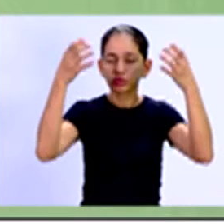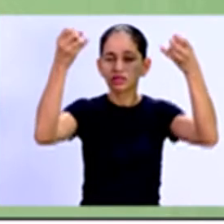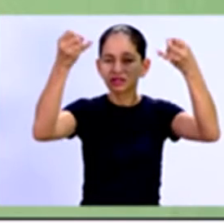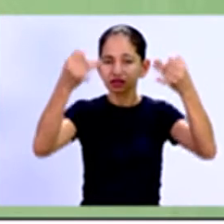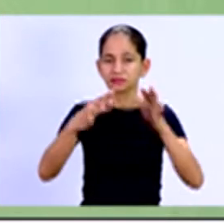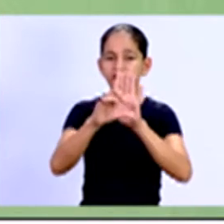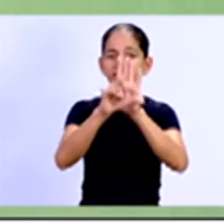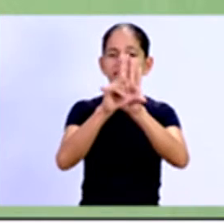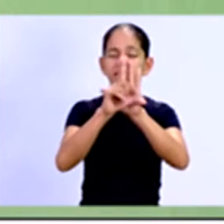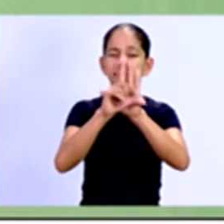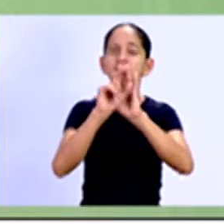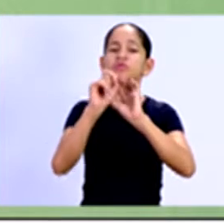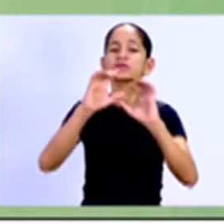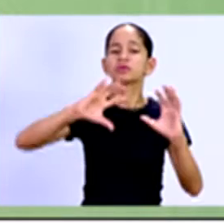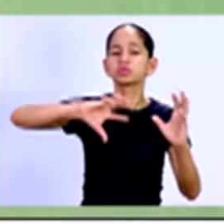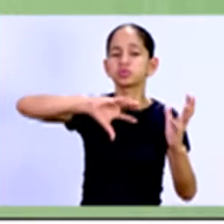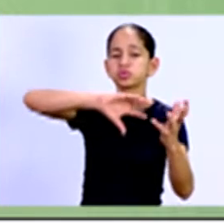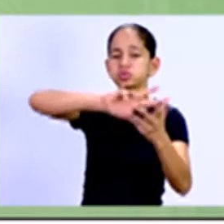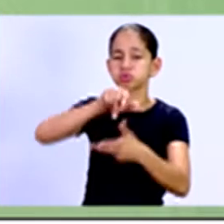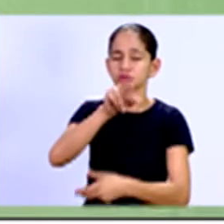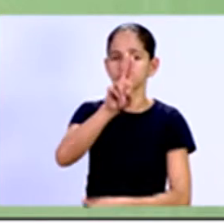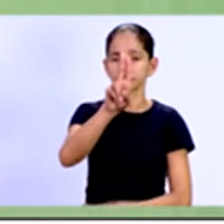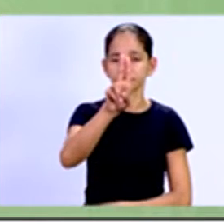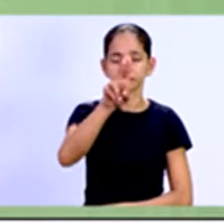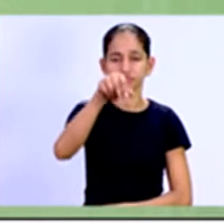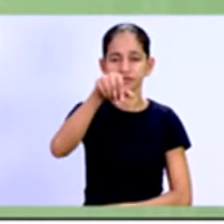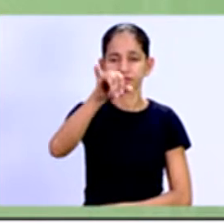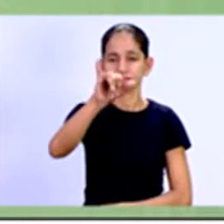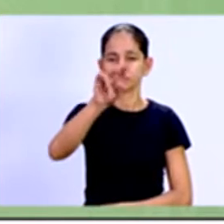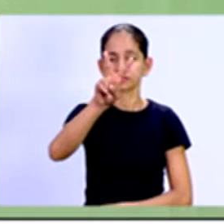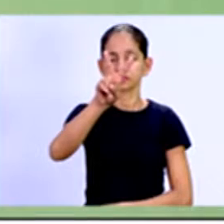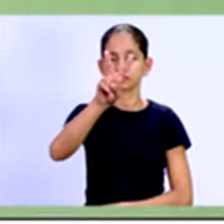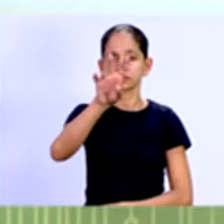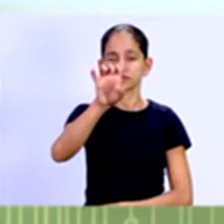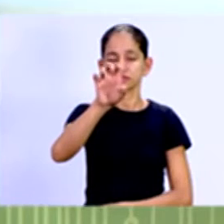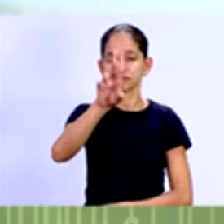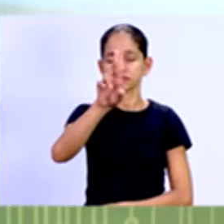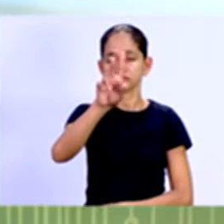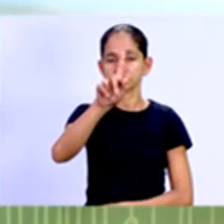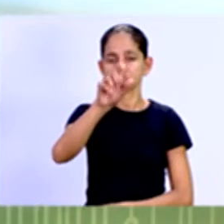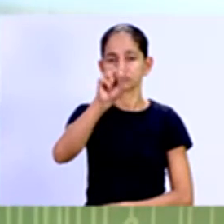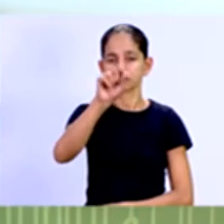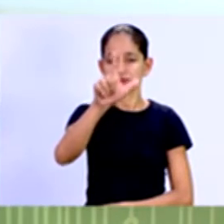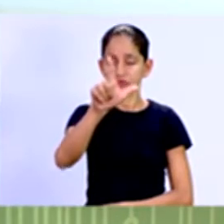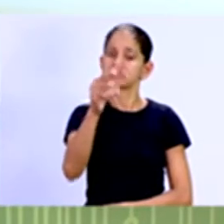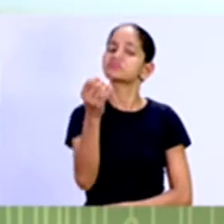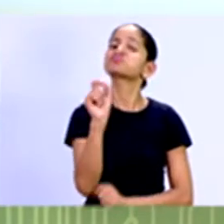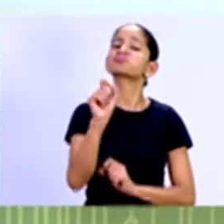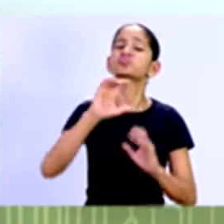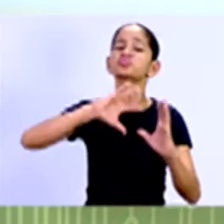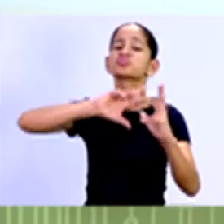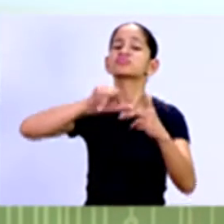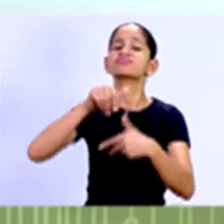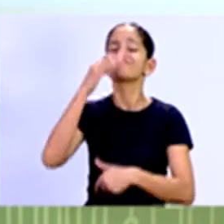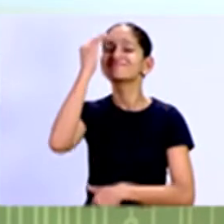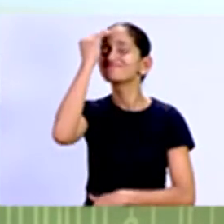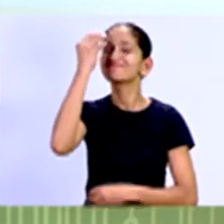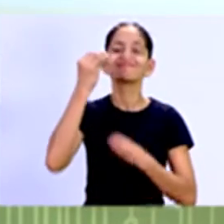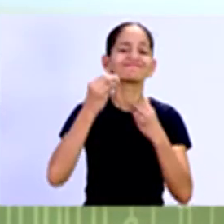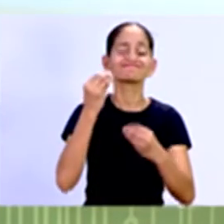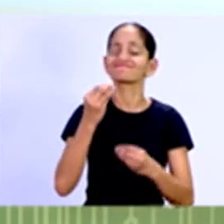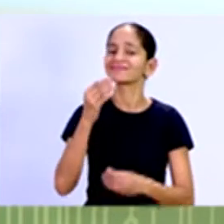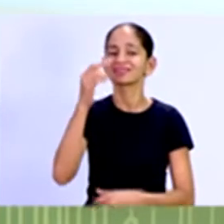lei universal, né, que eu acho importante para o nosso entendimento de